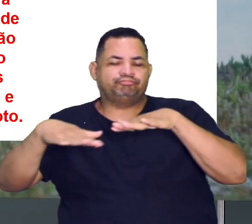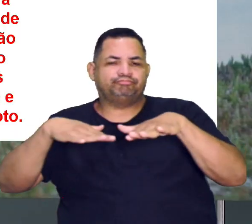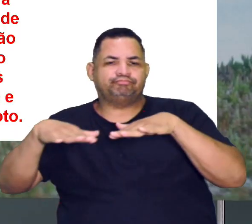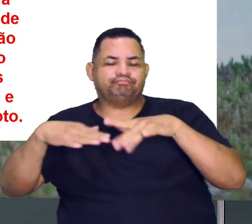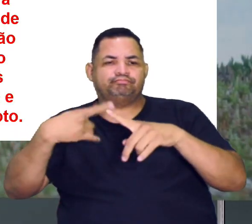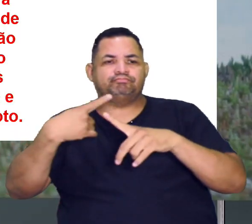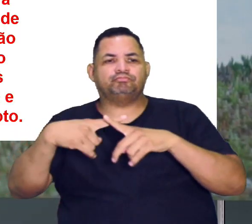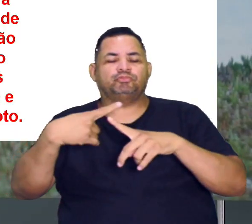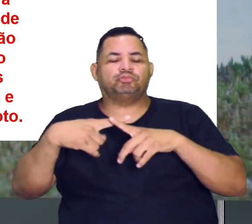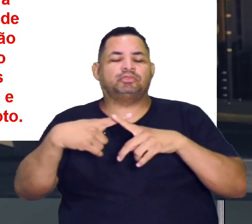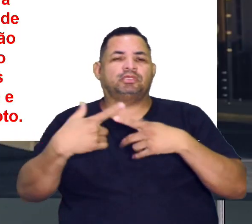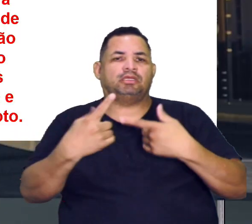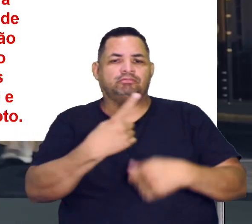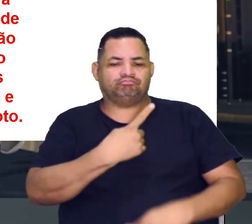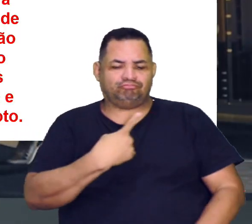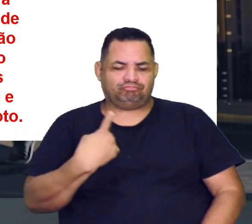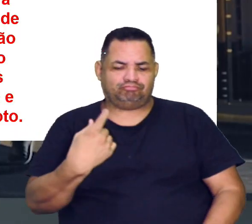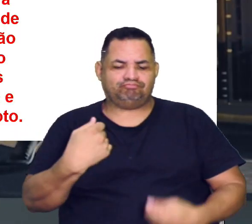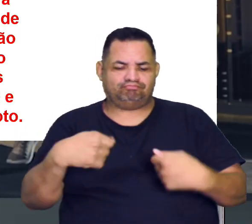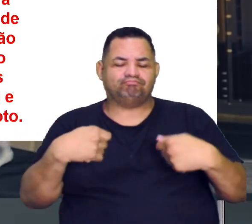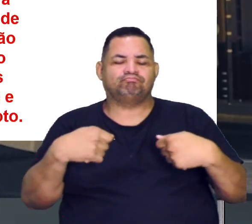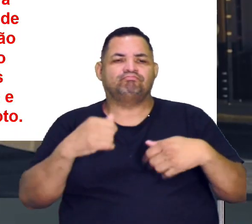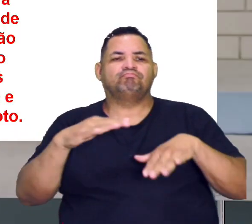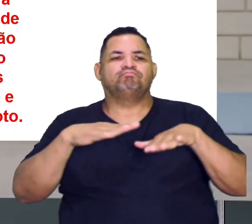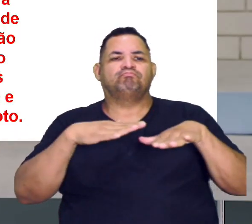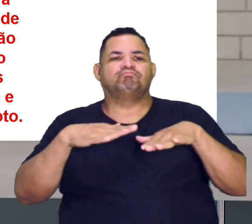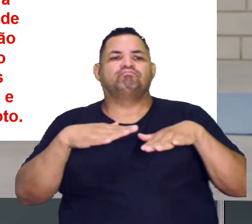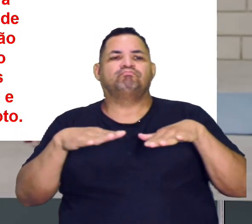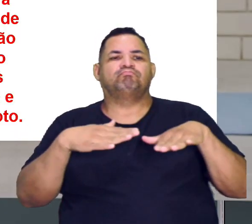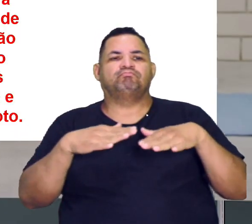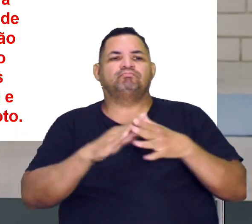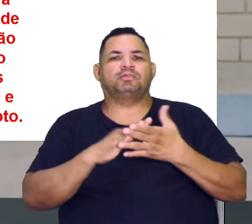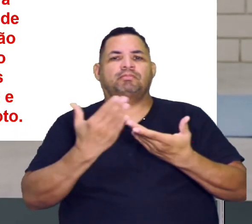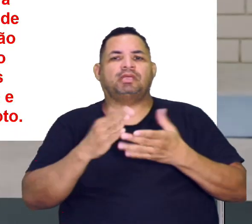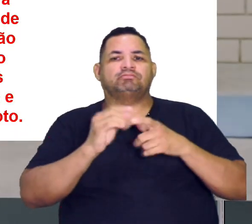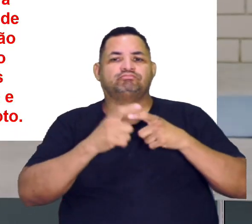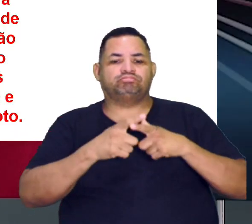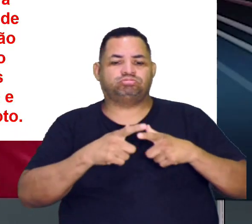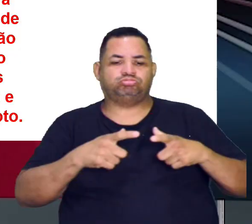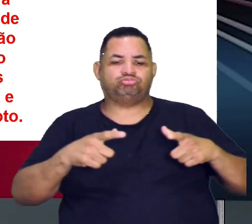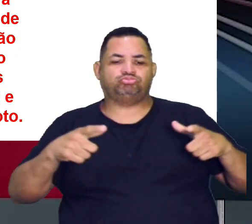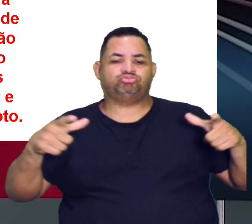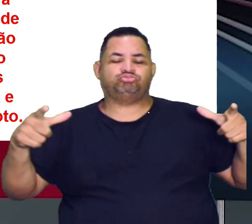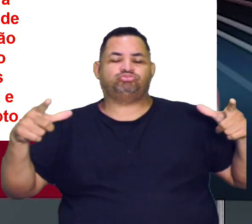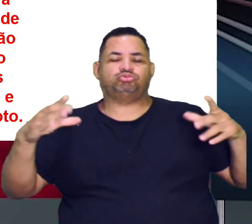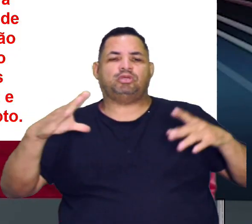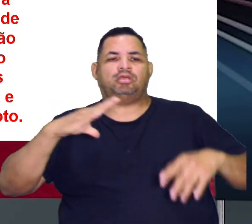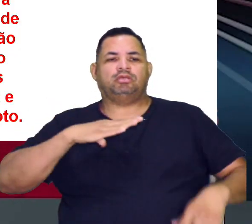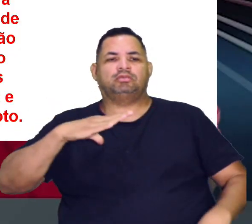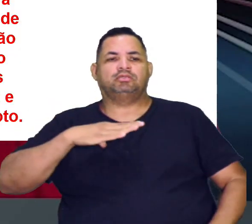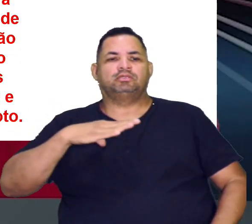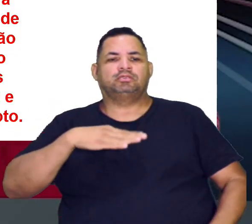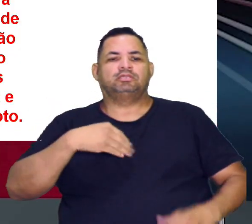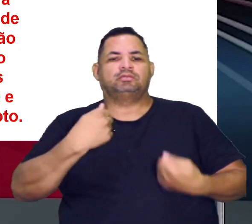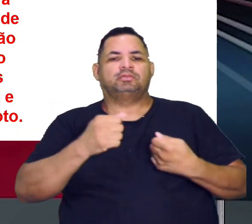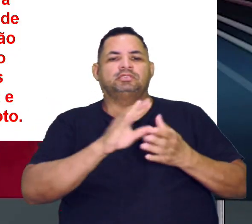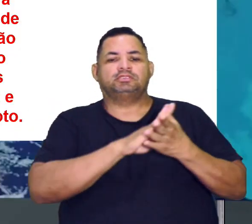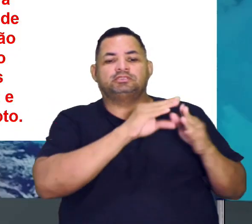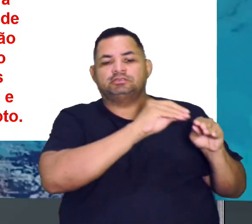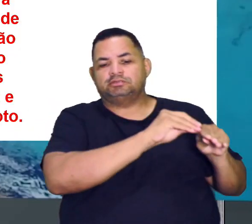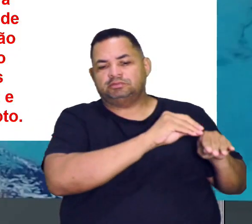movimentar. Porque, querendo ou não, quanto mais crescem as cidades, mais a gente tem que se transportar a